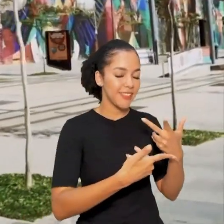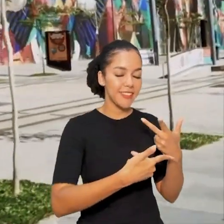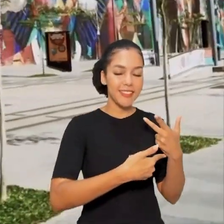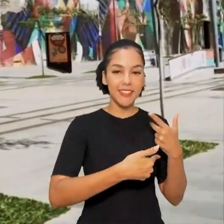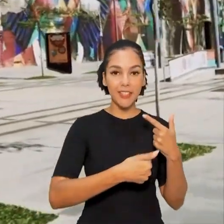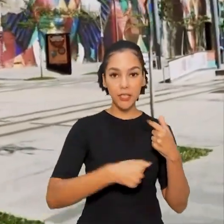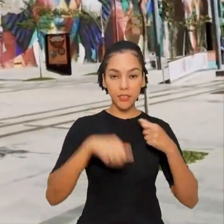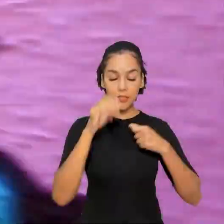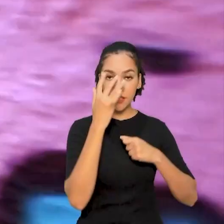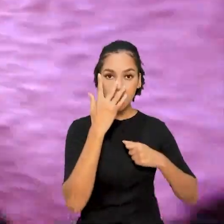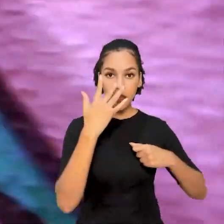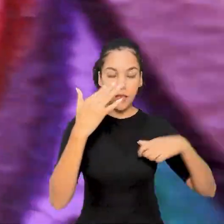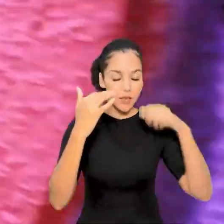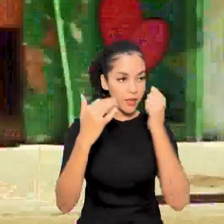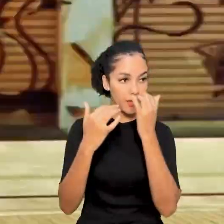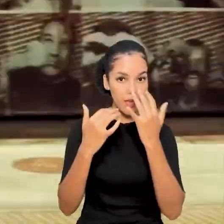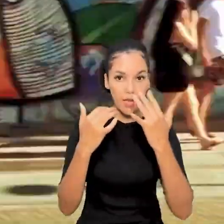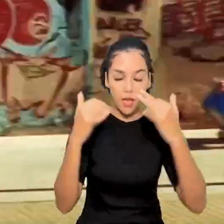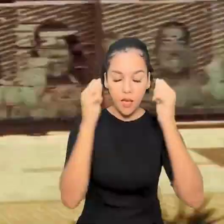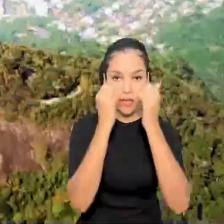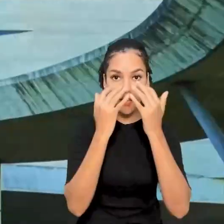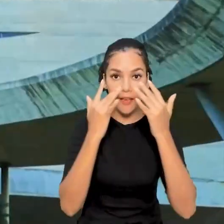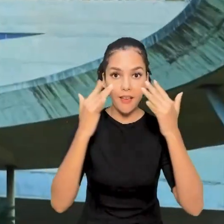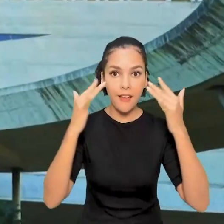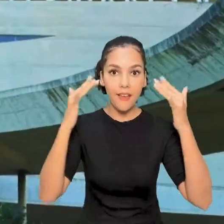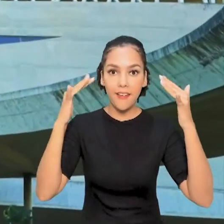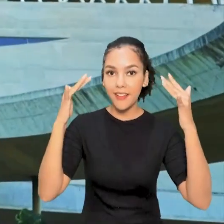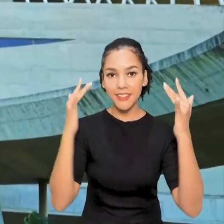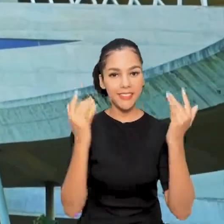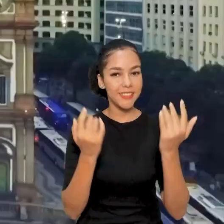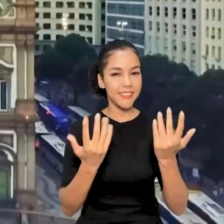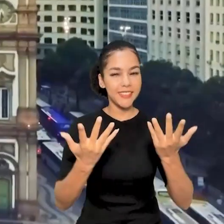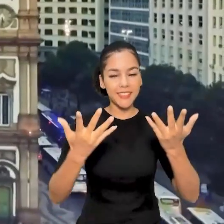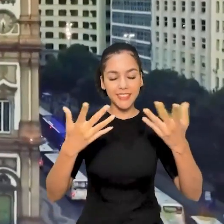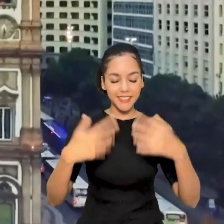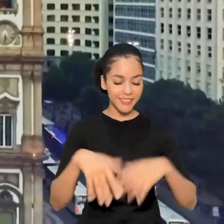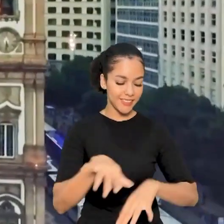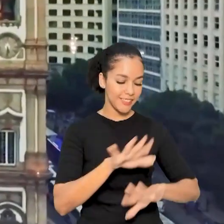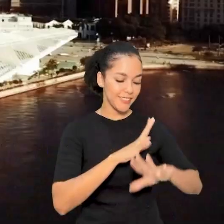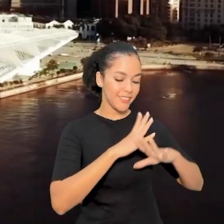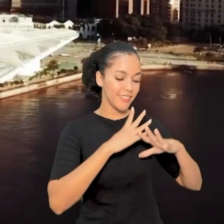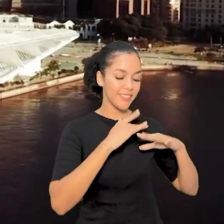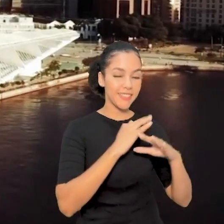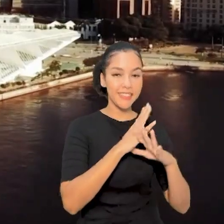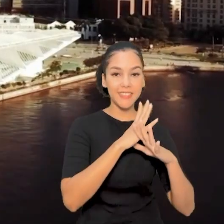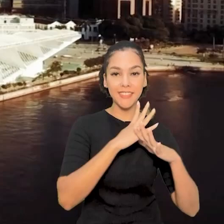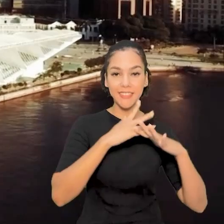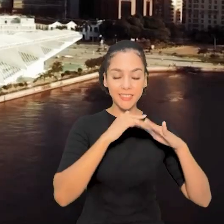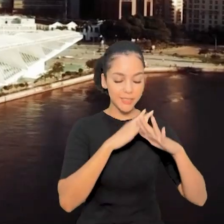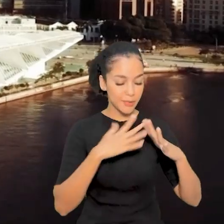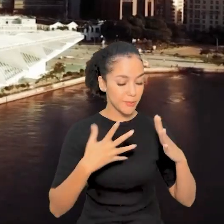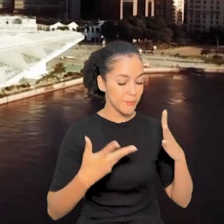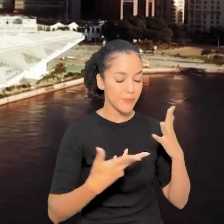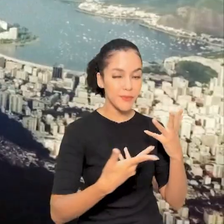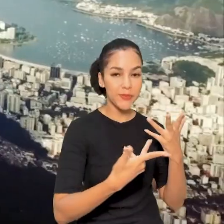maravilhosa che em Cantos vi em Cantos